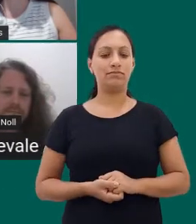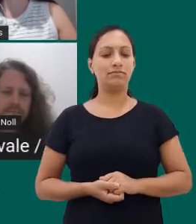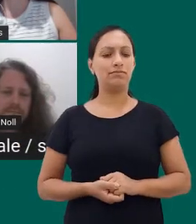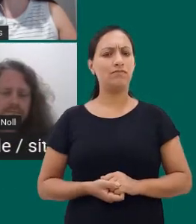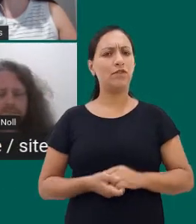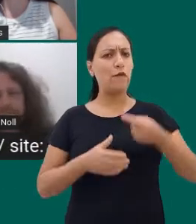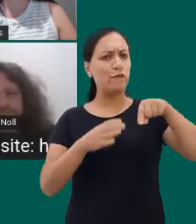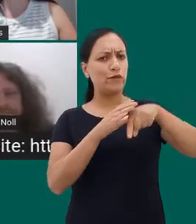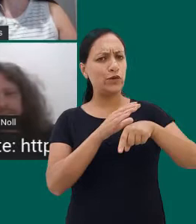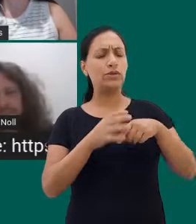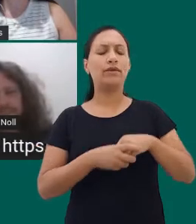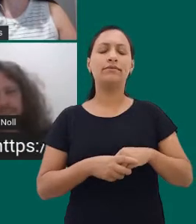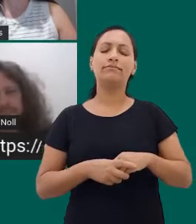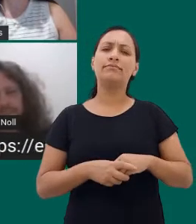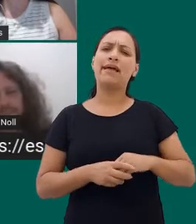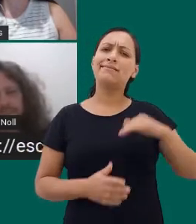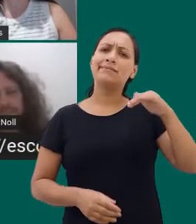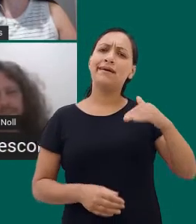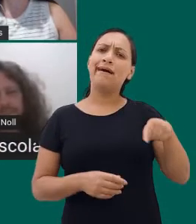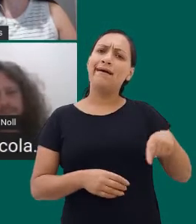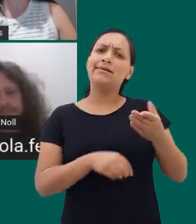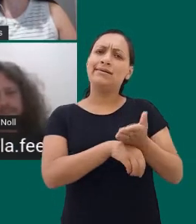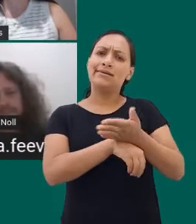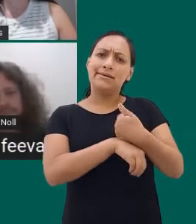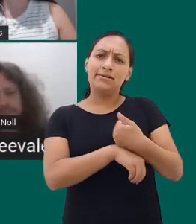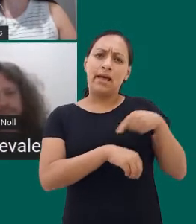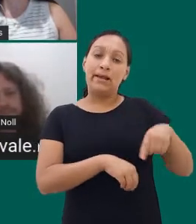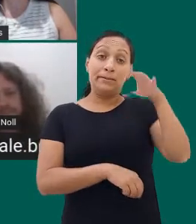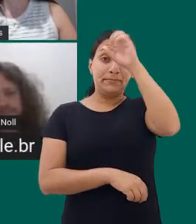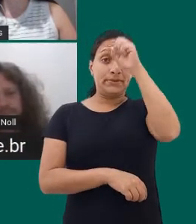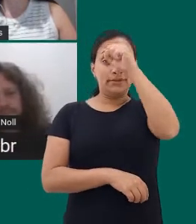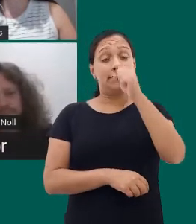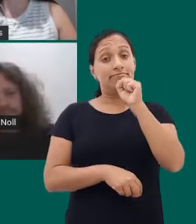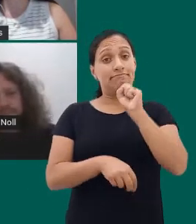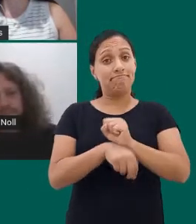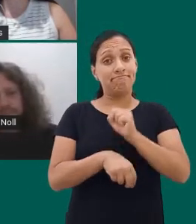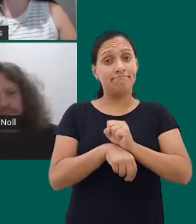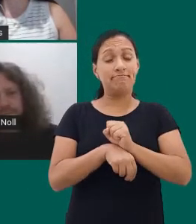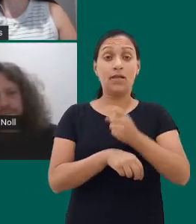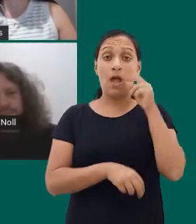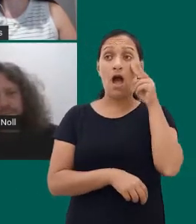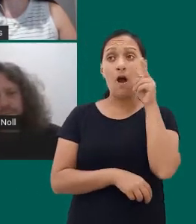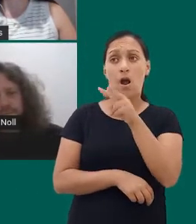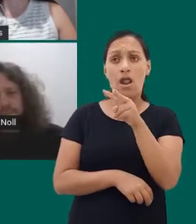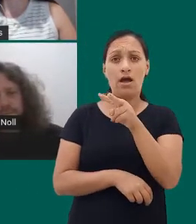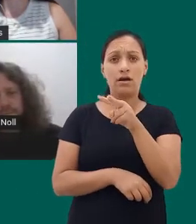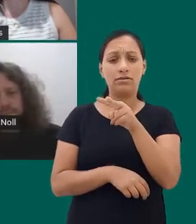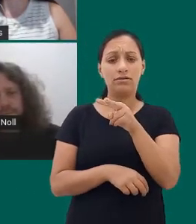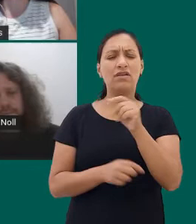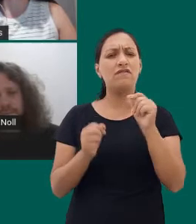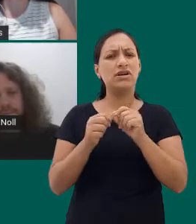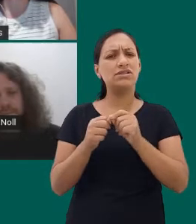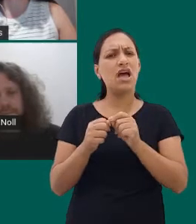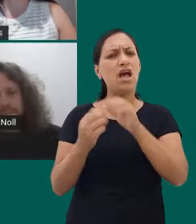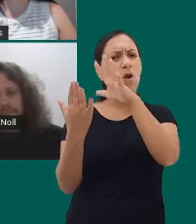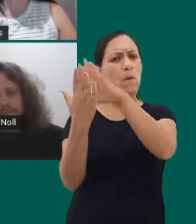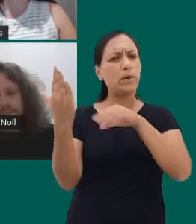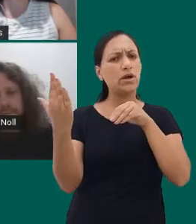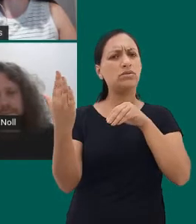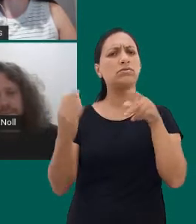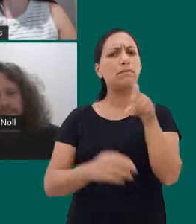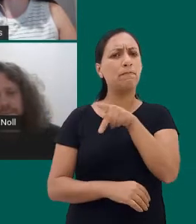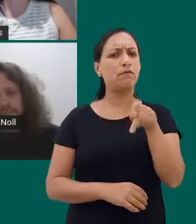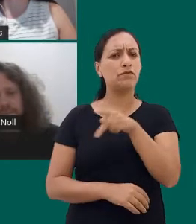E muito cedo, o menino aprendeu a esperar e a olhar, e a fazer as coisas exatamente como a professora fazia. E